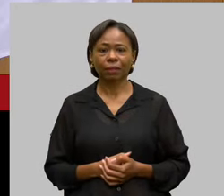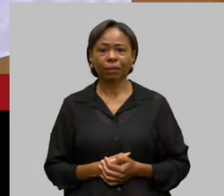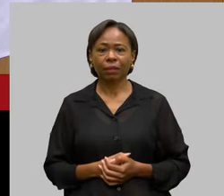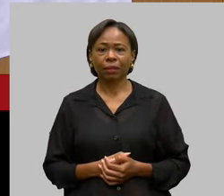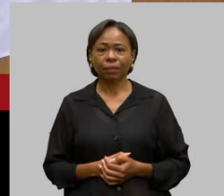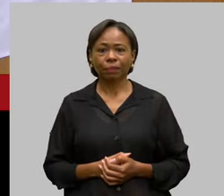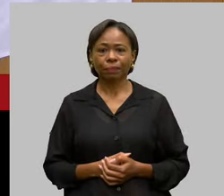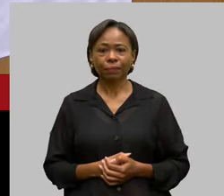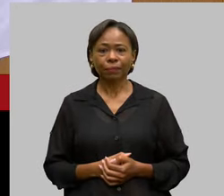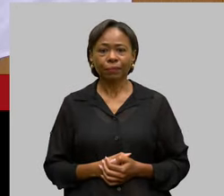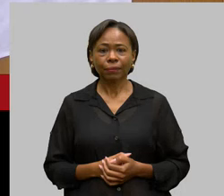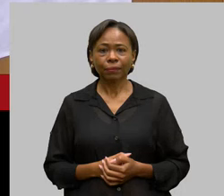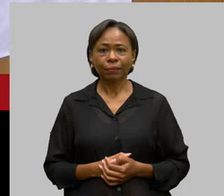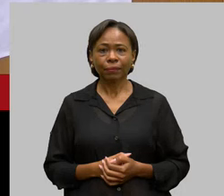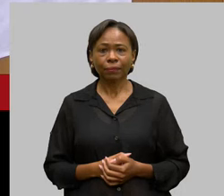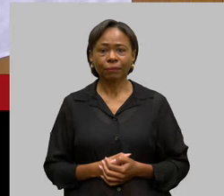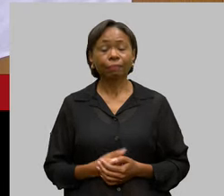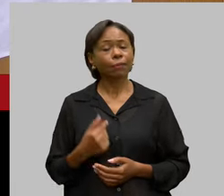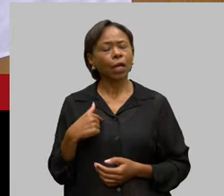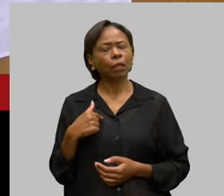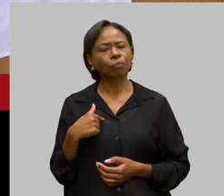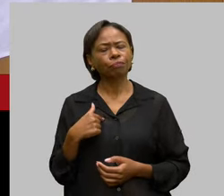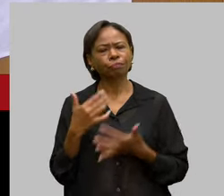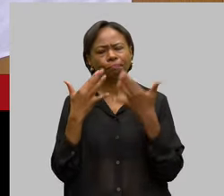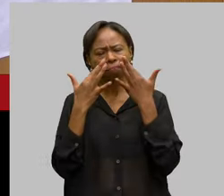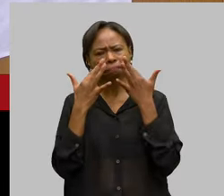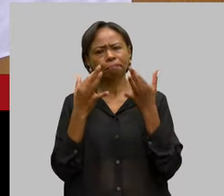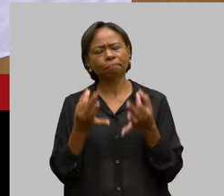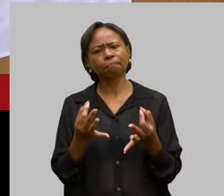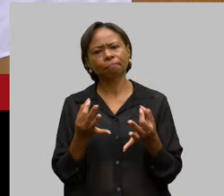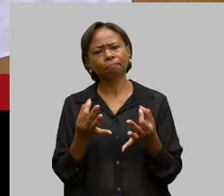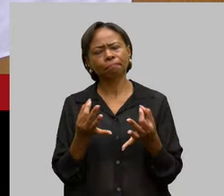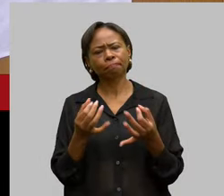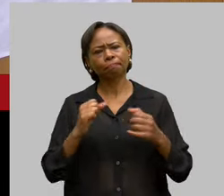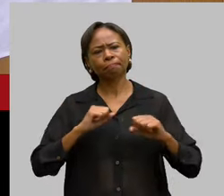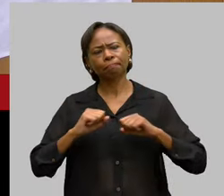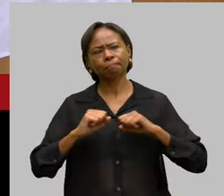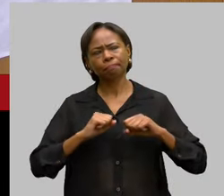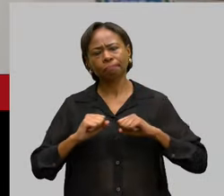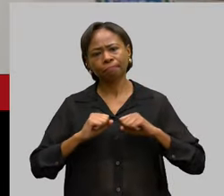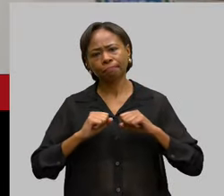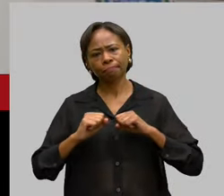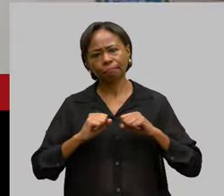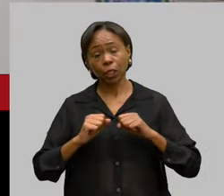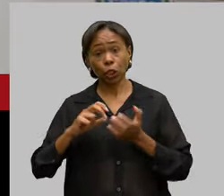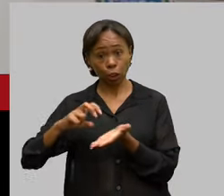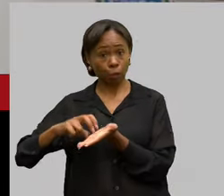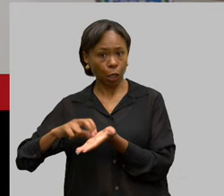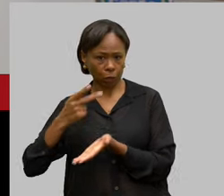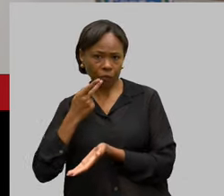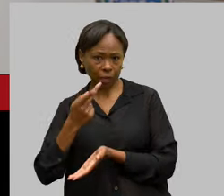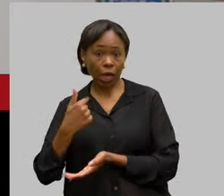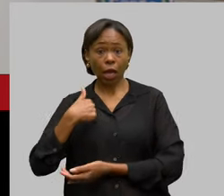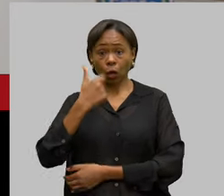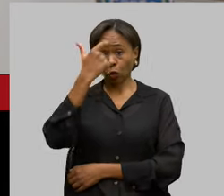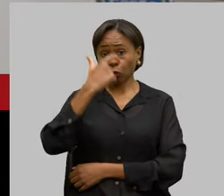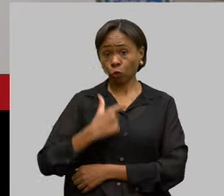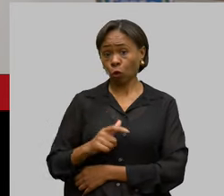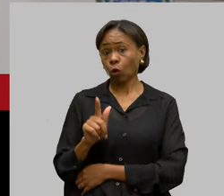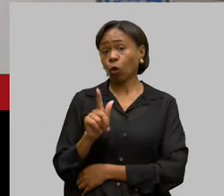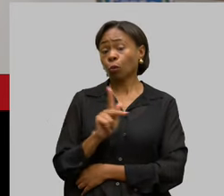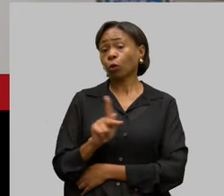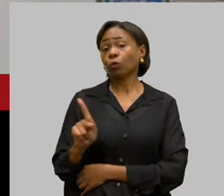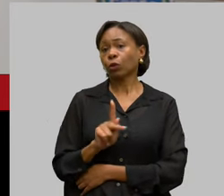pessoal eu tô aqui atento a essa discussão Como eu disse na par da manhã eu sou um professor de geografia né do ensino